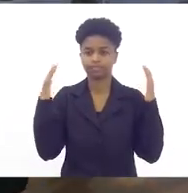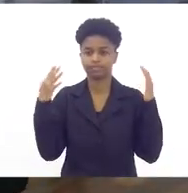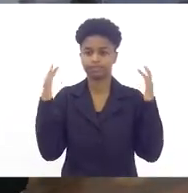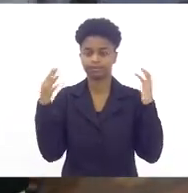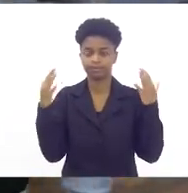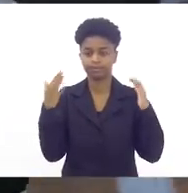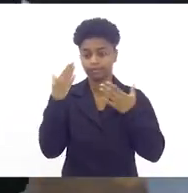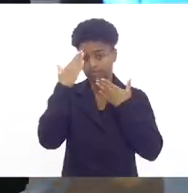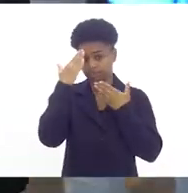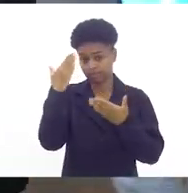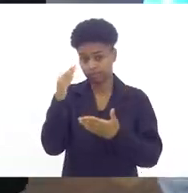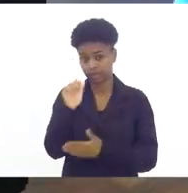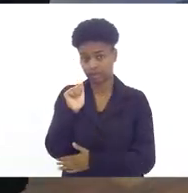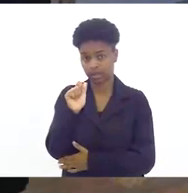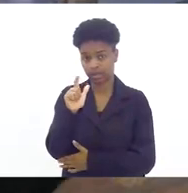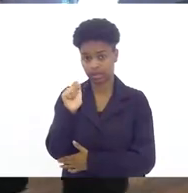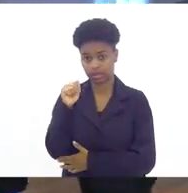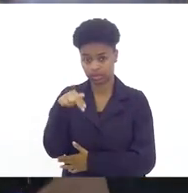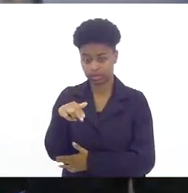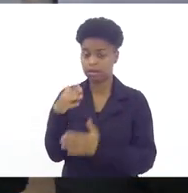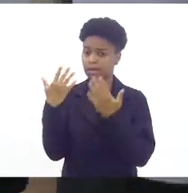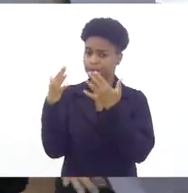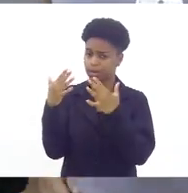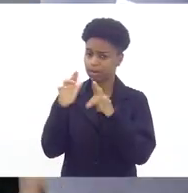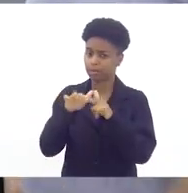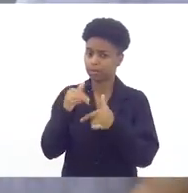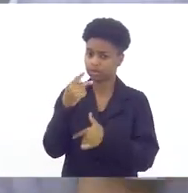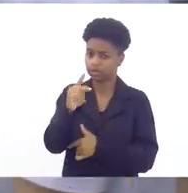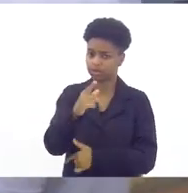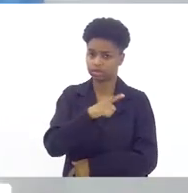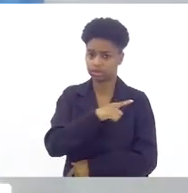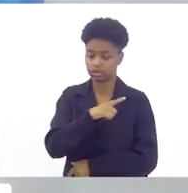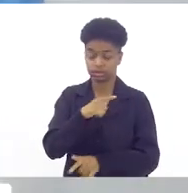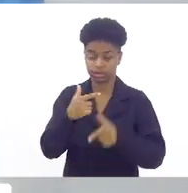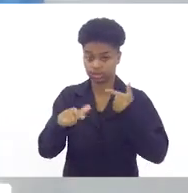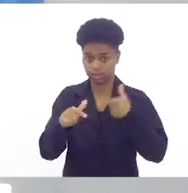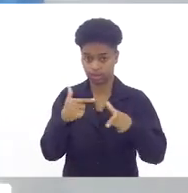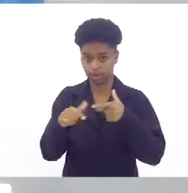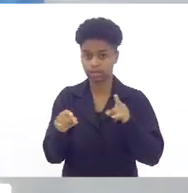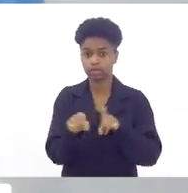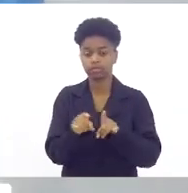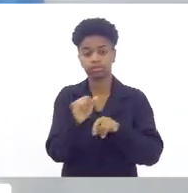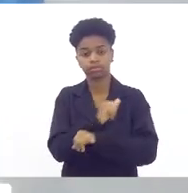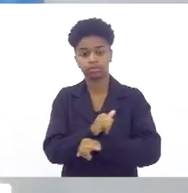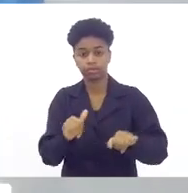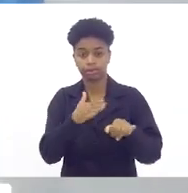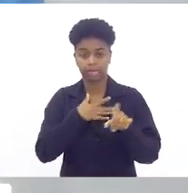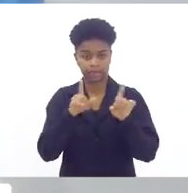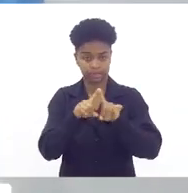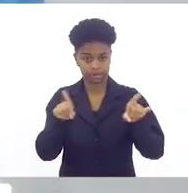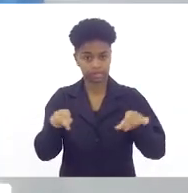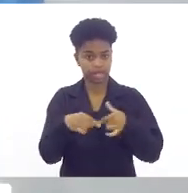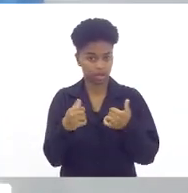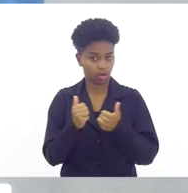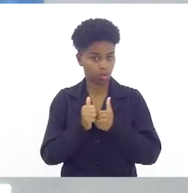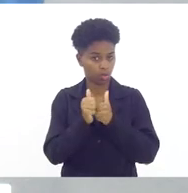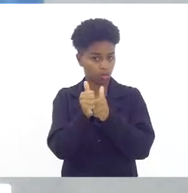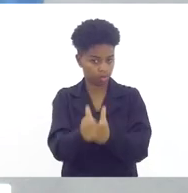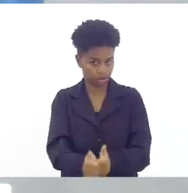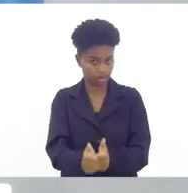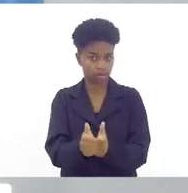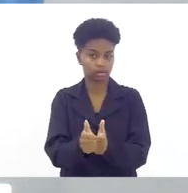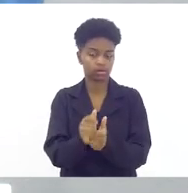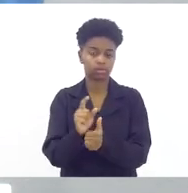Obrigada Alan queria parabenizar pelo seu trabalho dizer que o gabinete tá acompanhando né